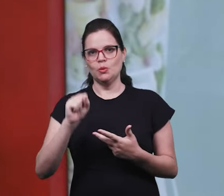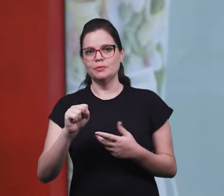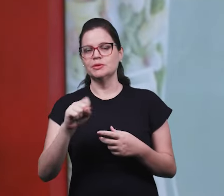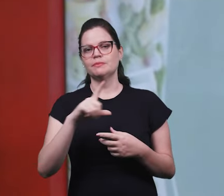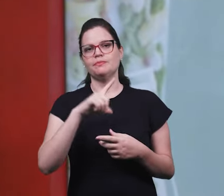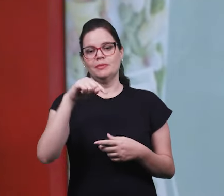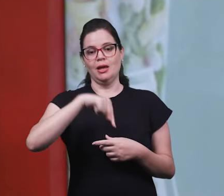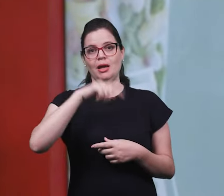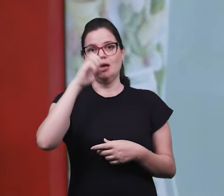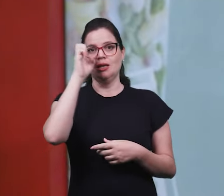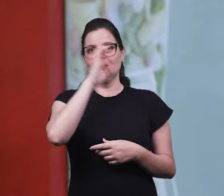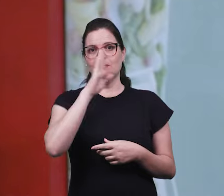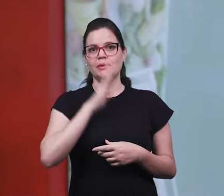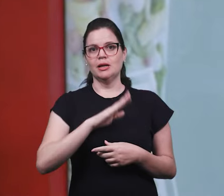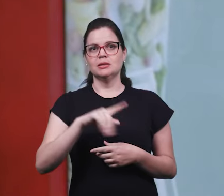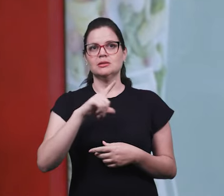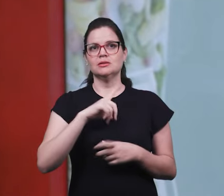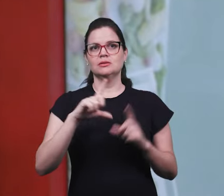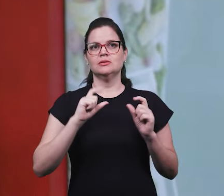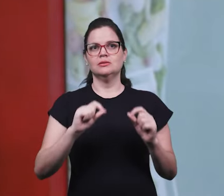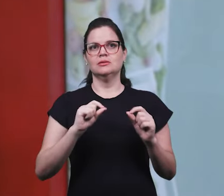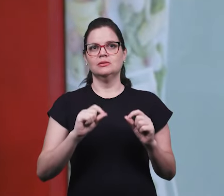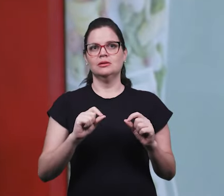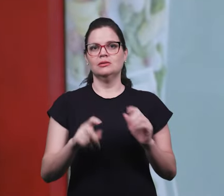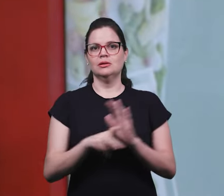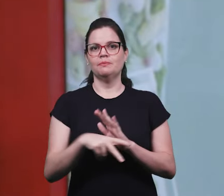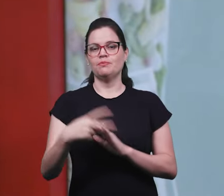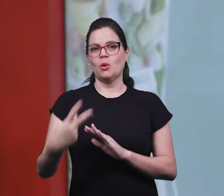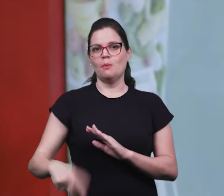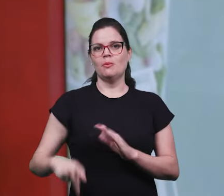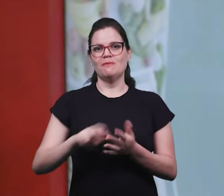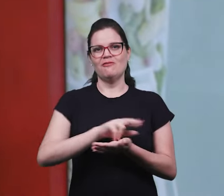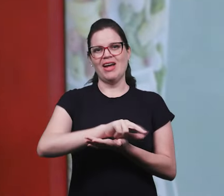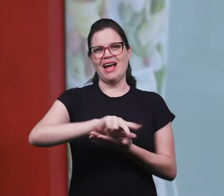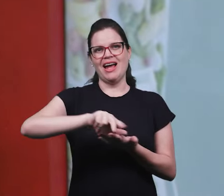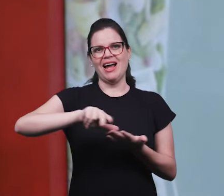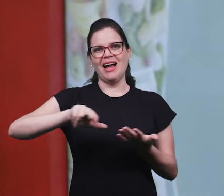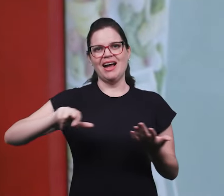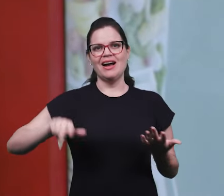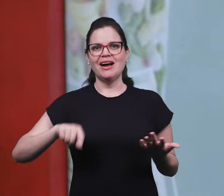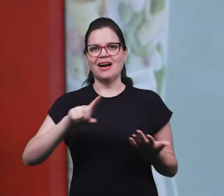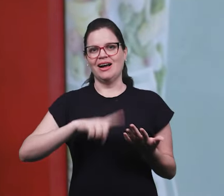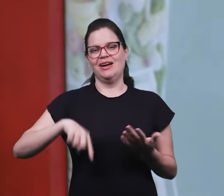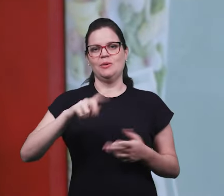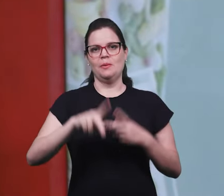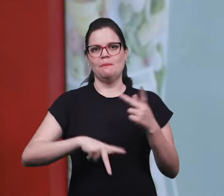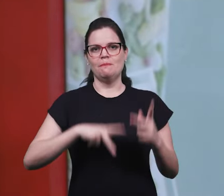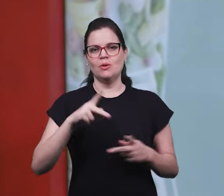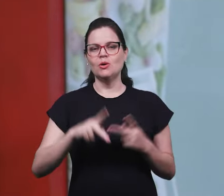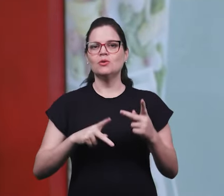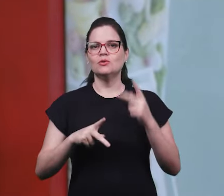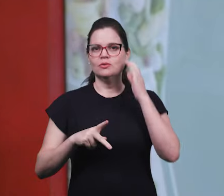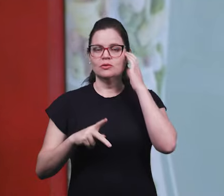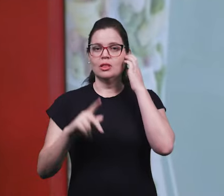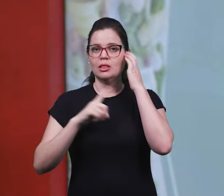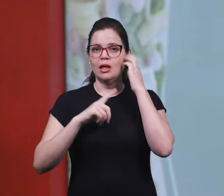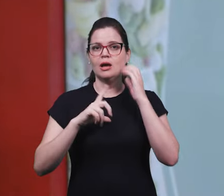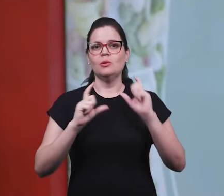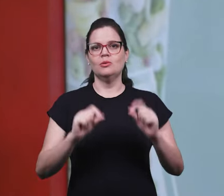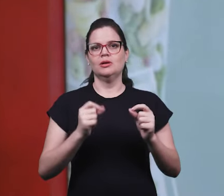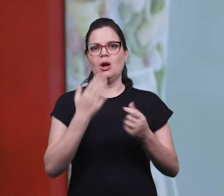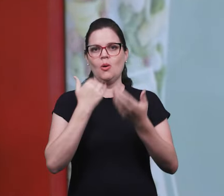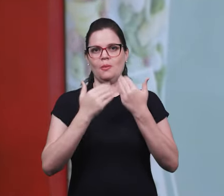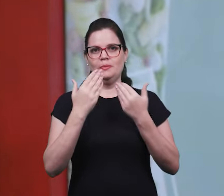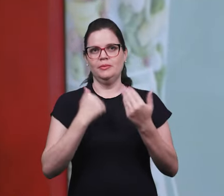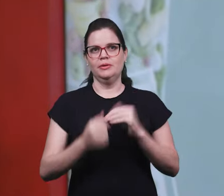muito rico aqui no Brasil que é o Gu alimentar da população brasileira que pouco conhecido pela população infelizmente que até